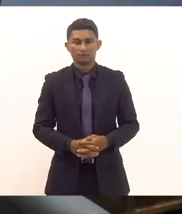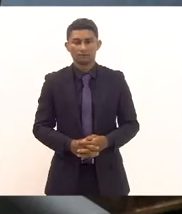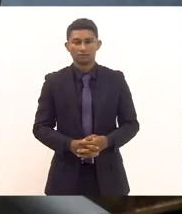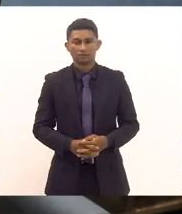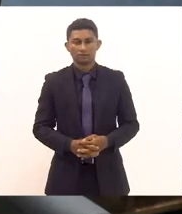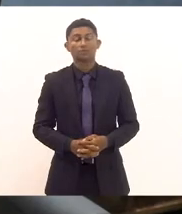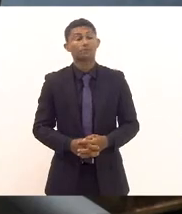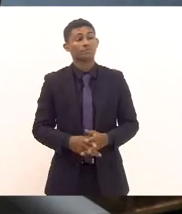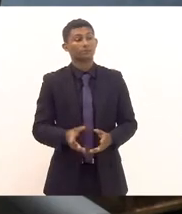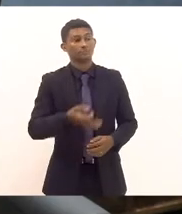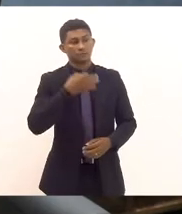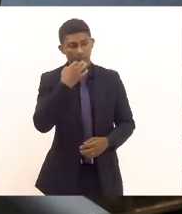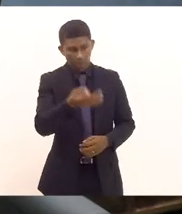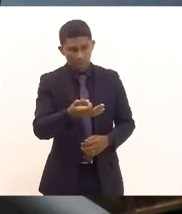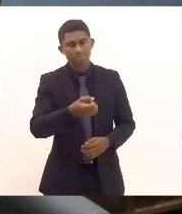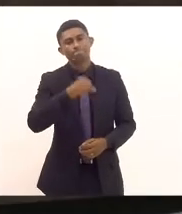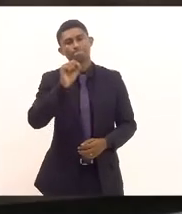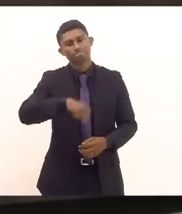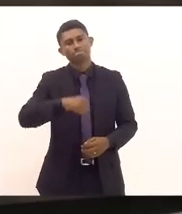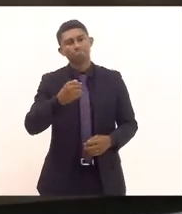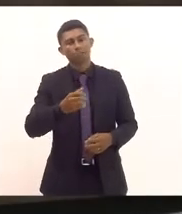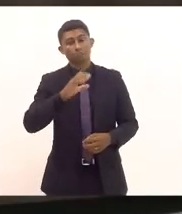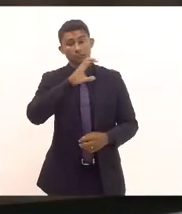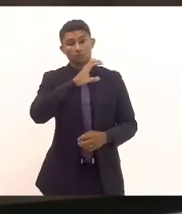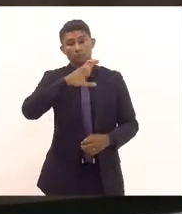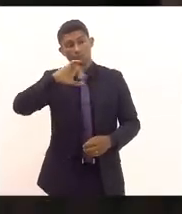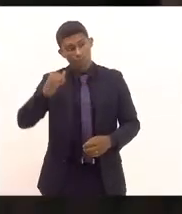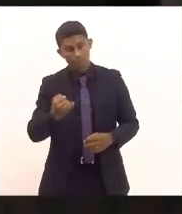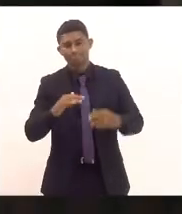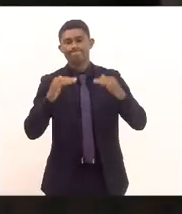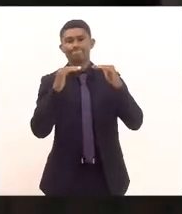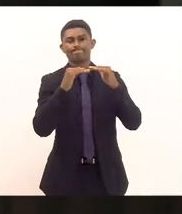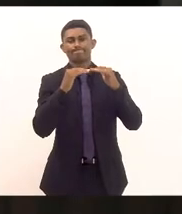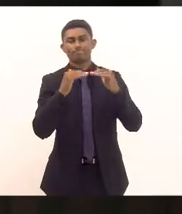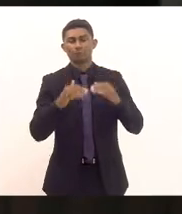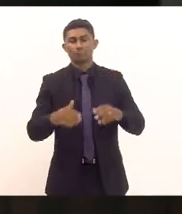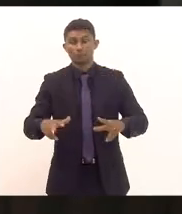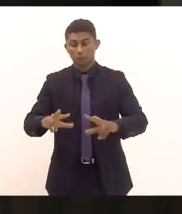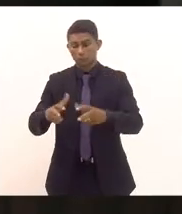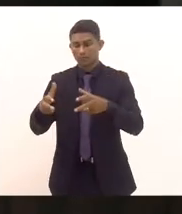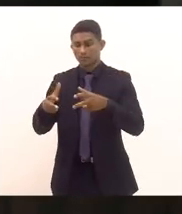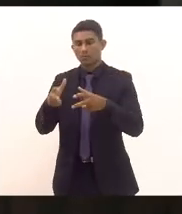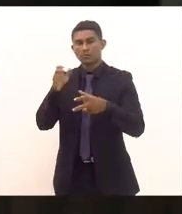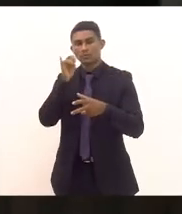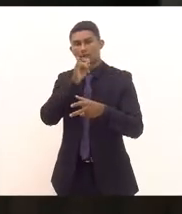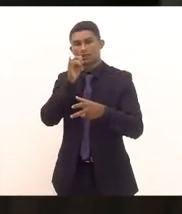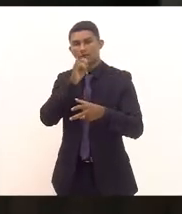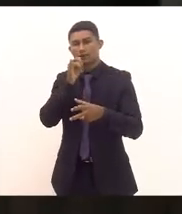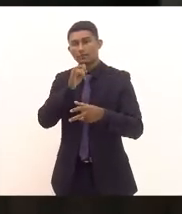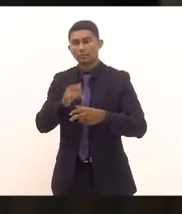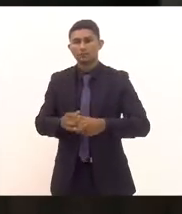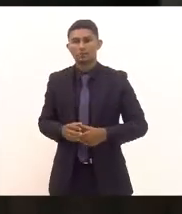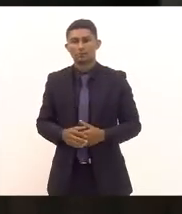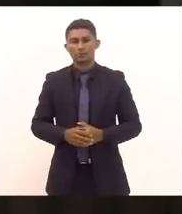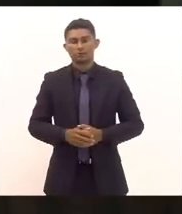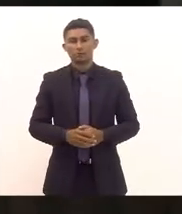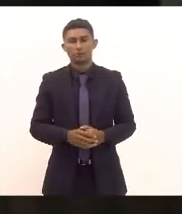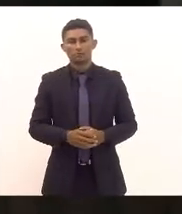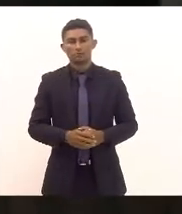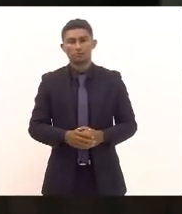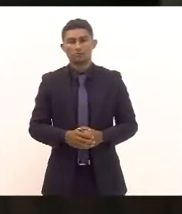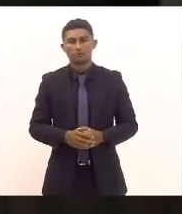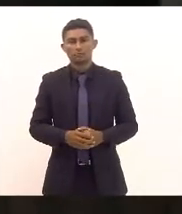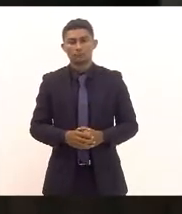meu parecer favorável acompanha na ccj pela comissão de Minas e energia o